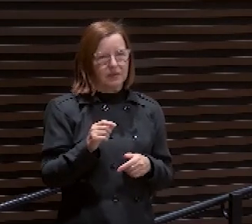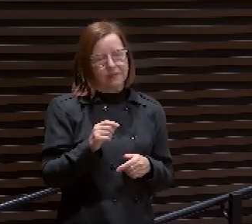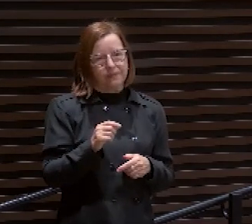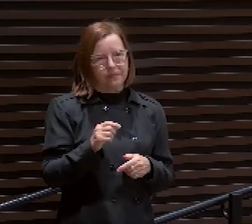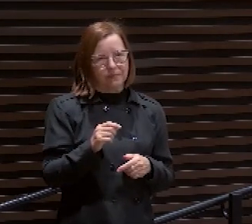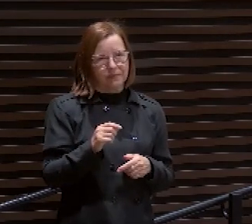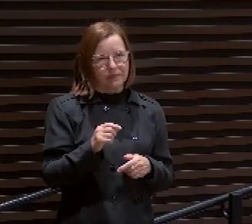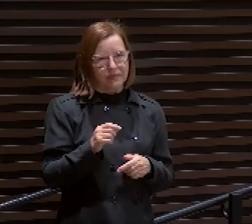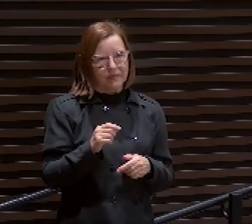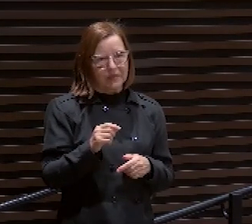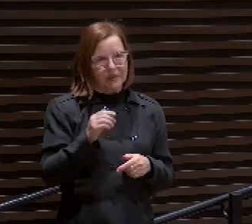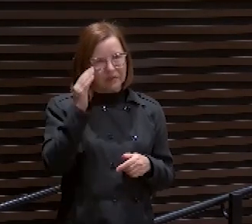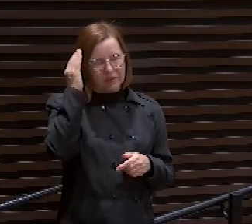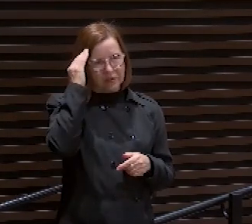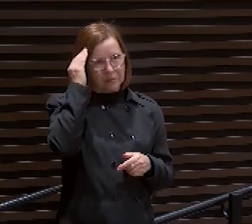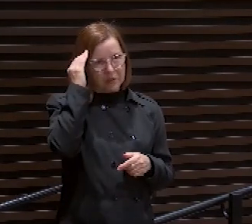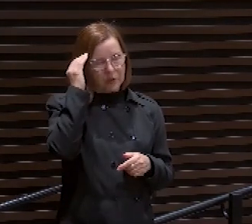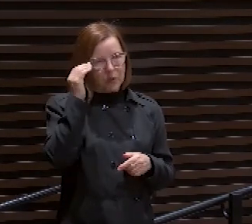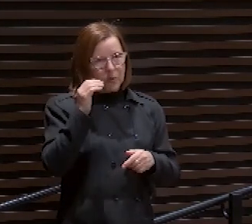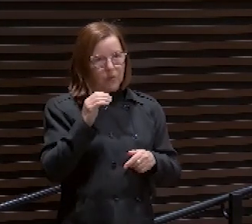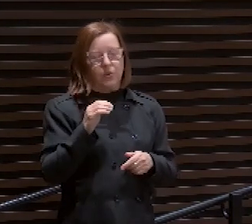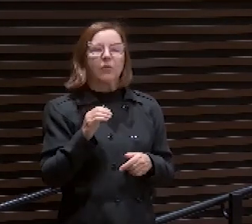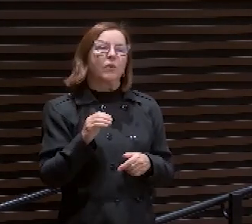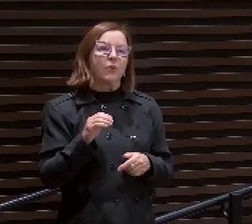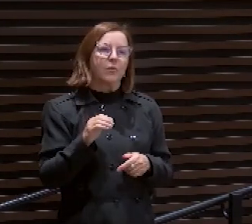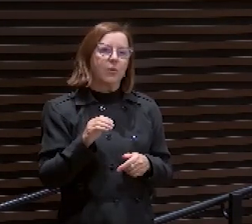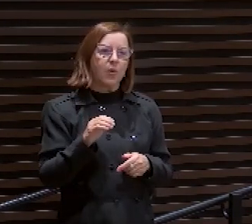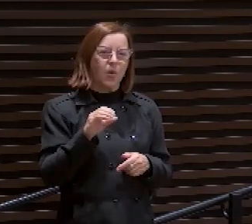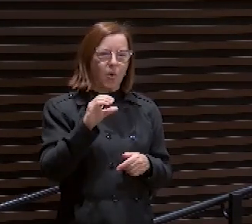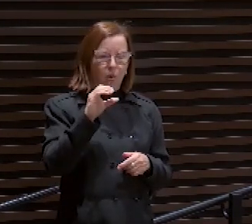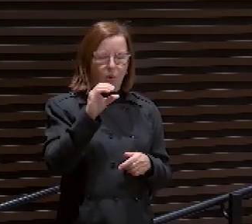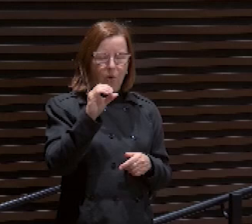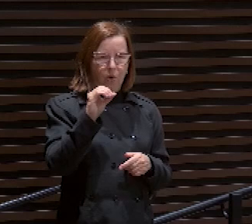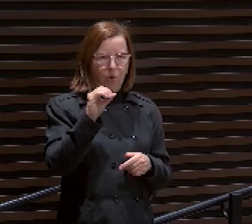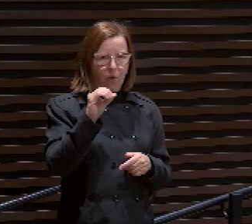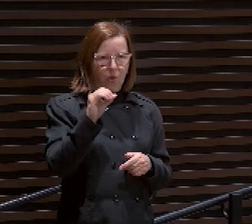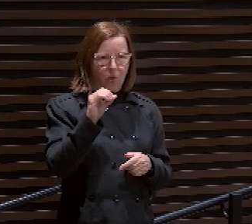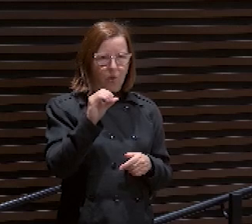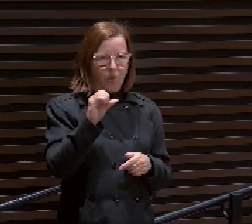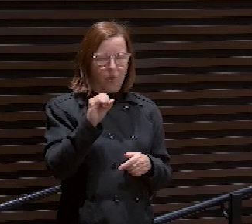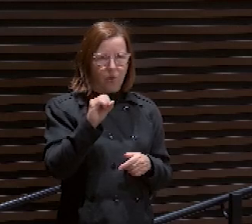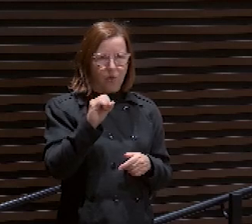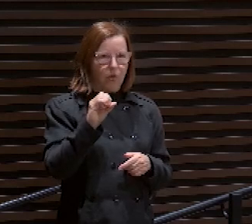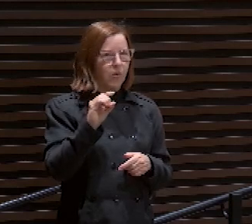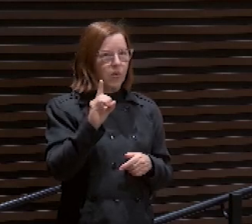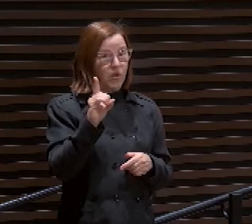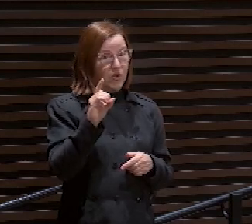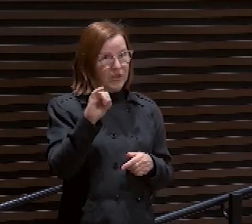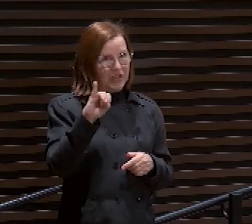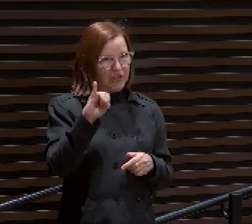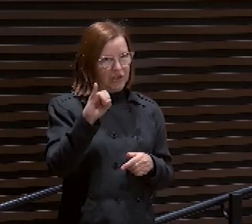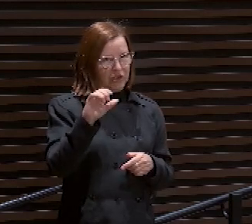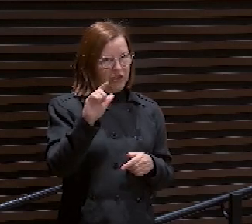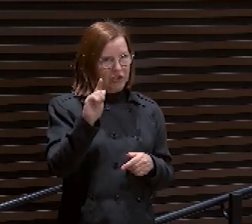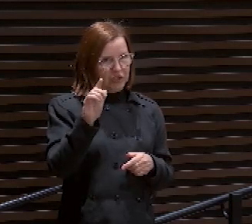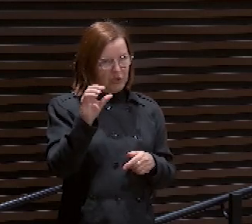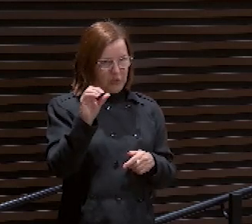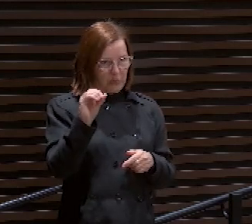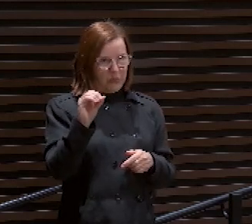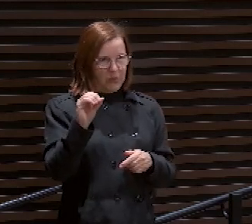dos essênios, isso tem até hoje, para quem quiser ver, tem lá um mandamento para que você odeie os seus